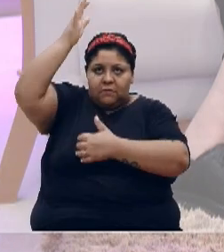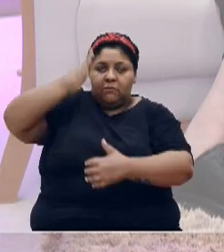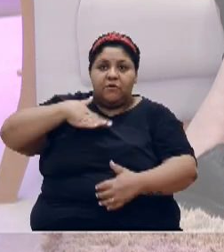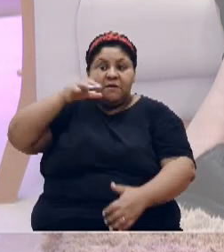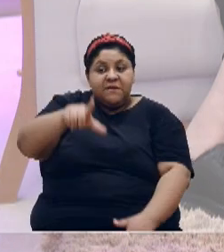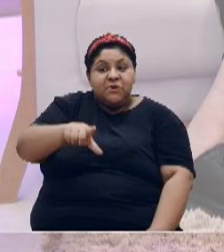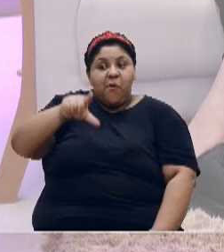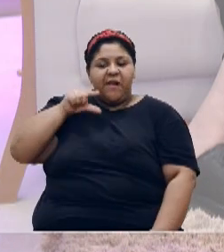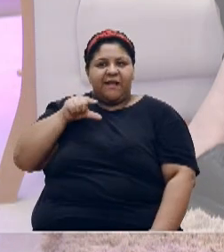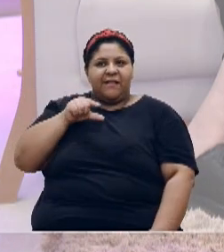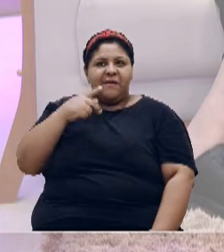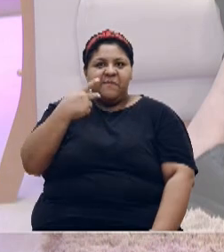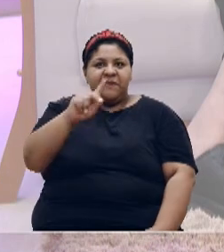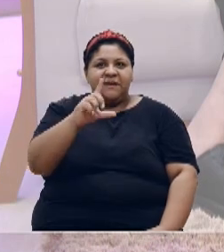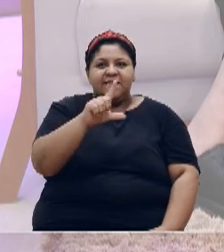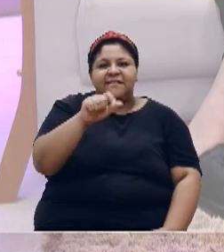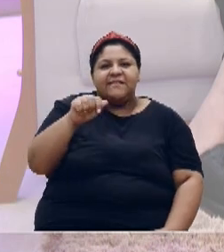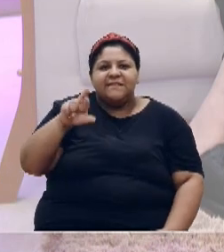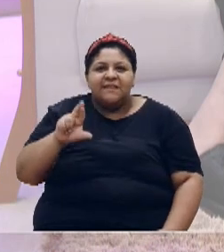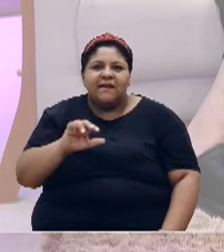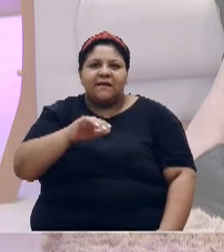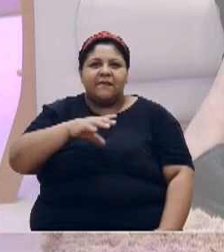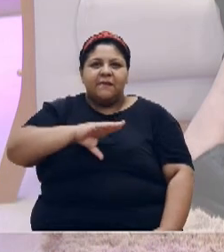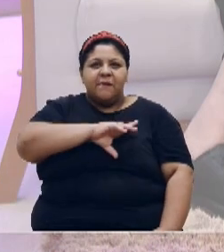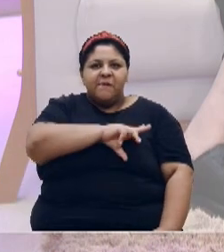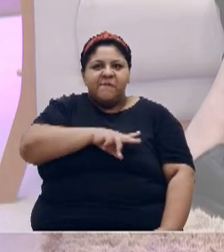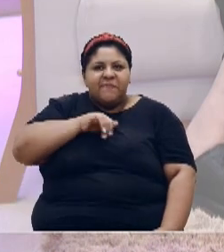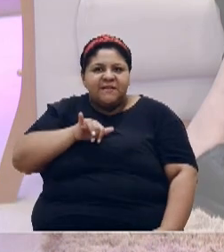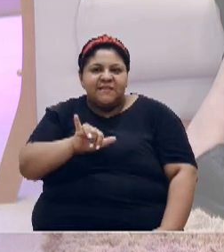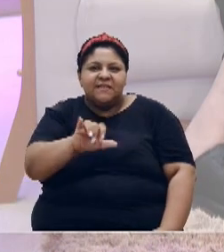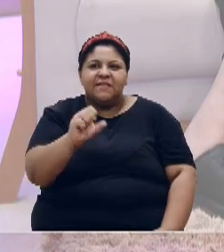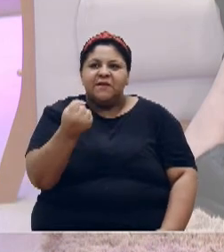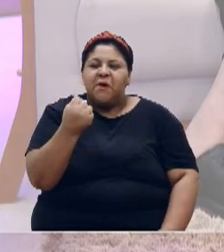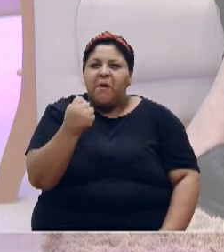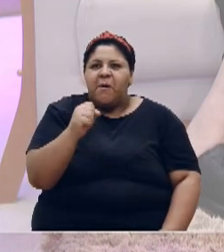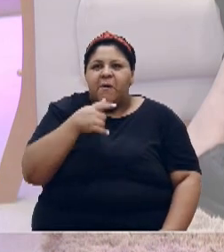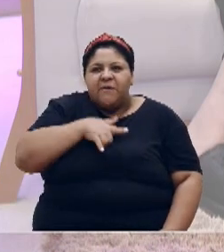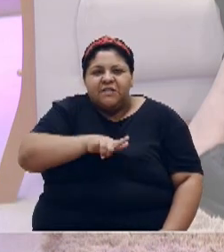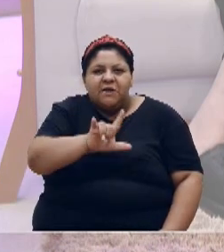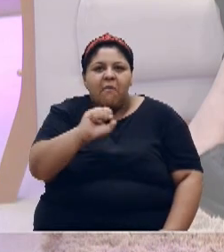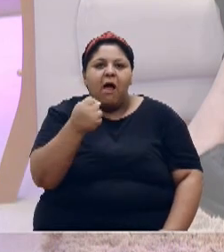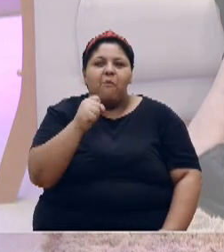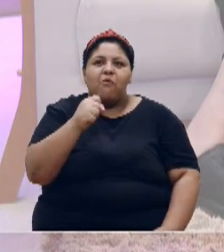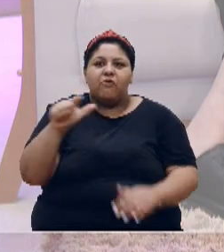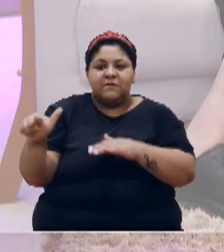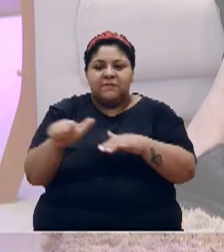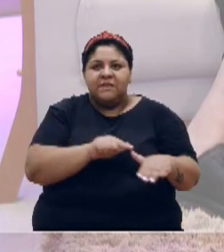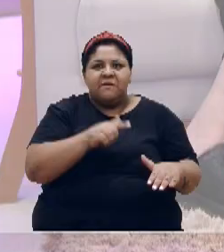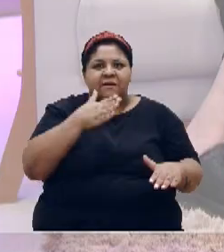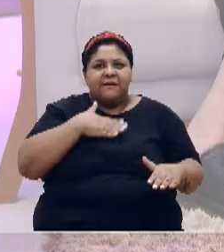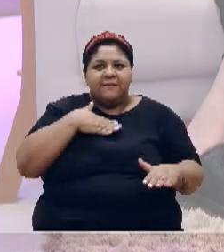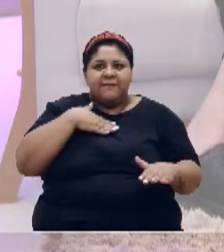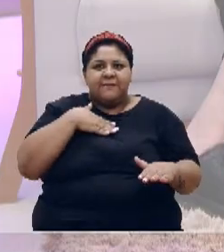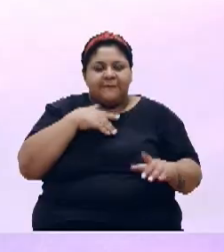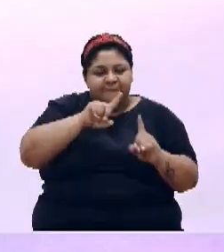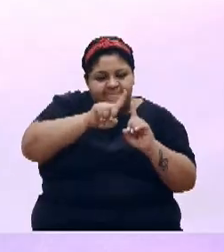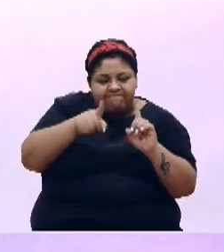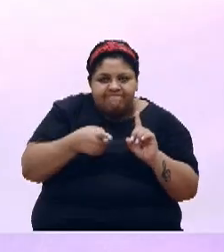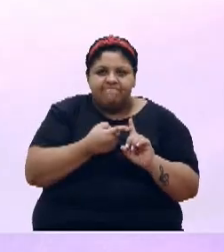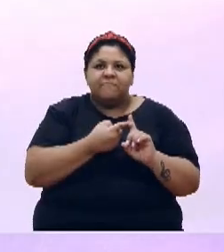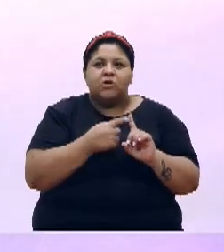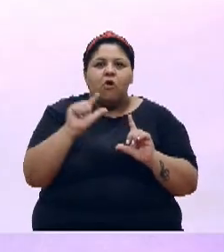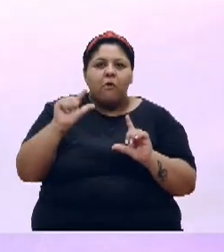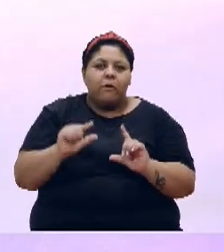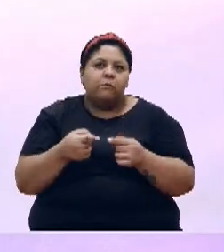lar, para te amar muito por 8 semaninhas aqui dentro do ventre, né? Foi muito pouco,